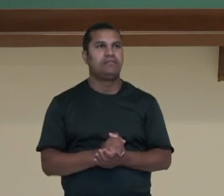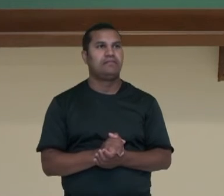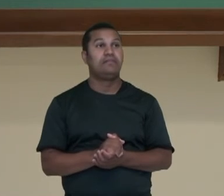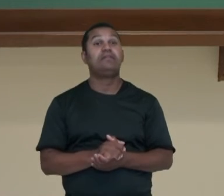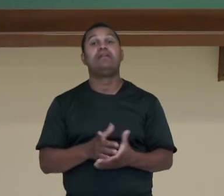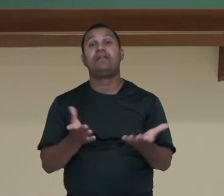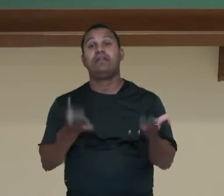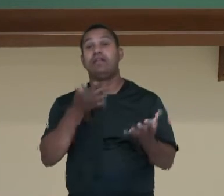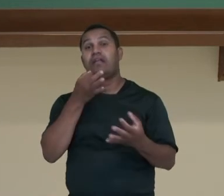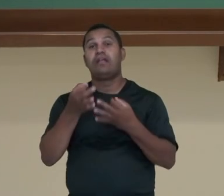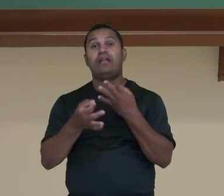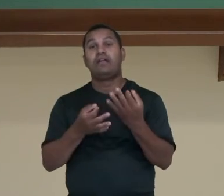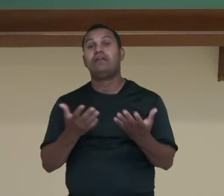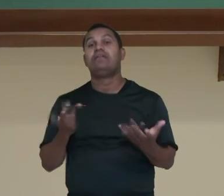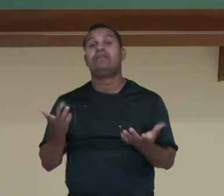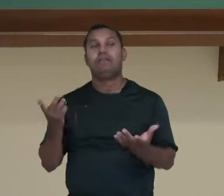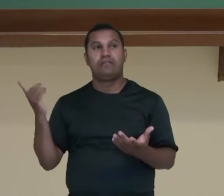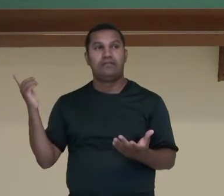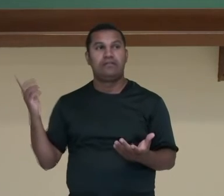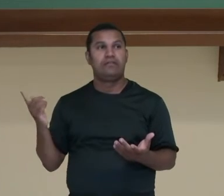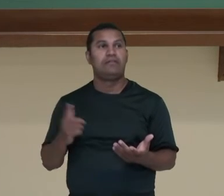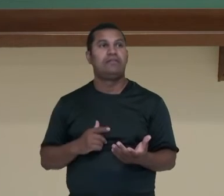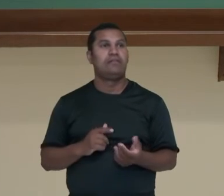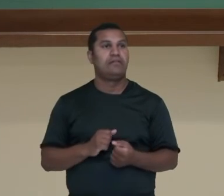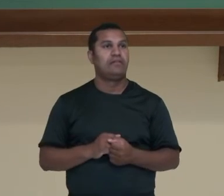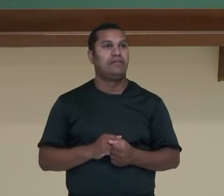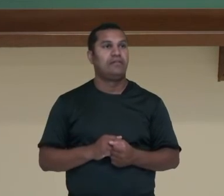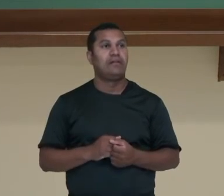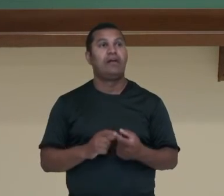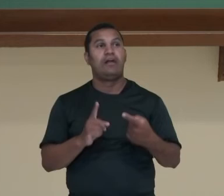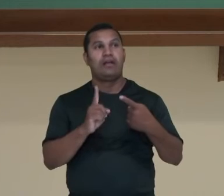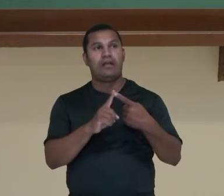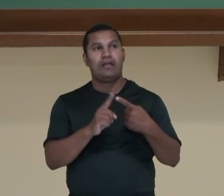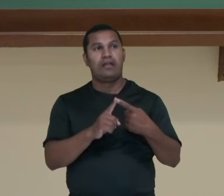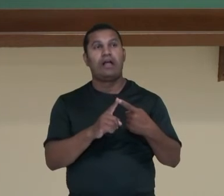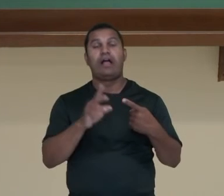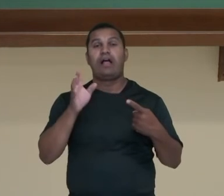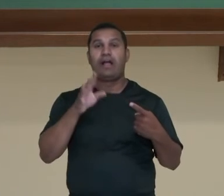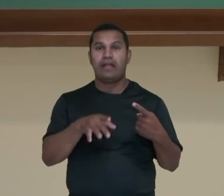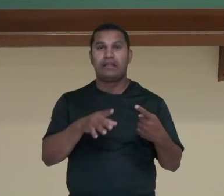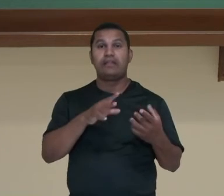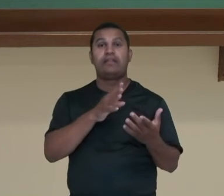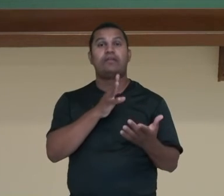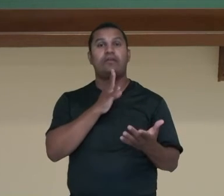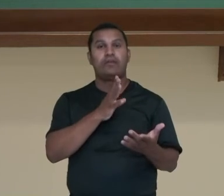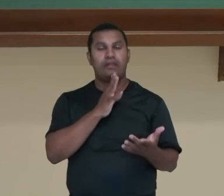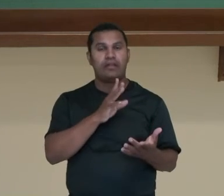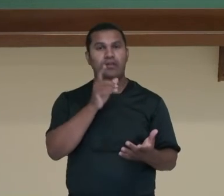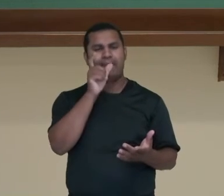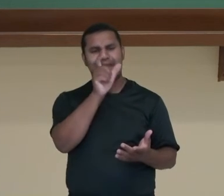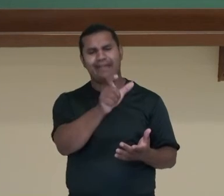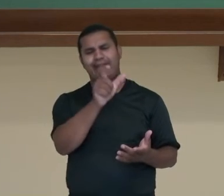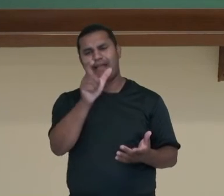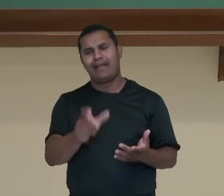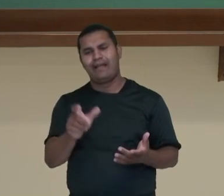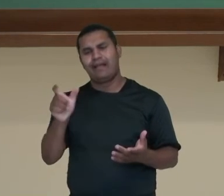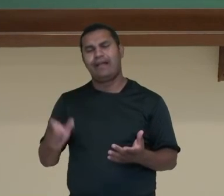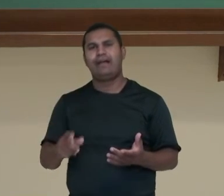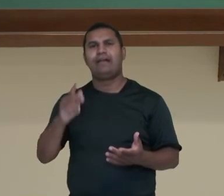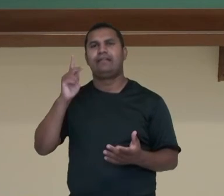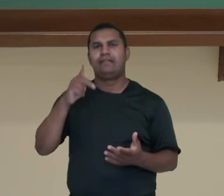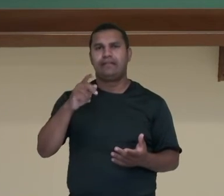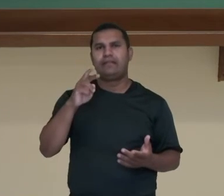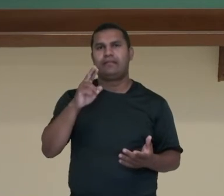E aí, o que vocês escreveram? Então, quando ele diz, aqui conhecemos um pouco mais sobre cada personagem, esse é um